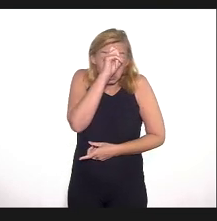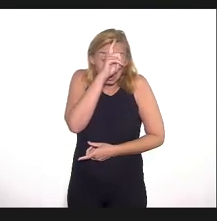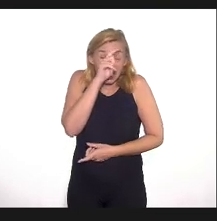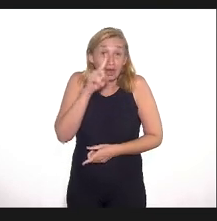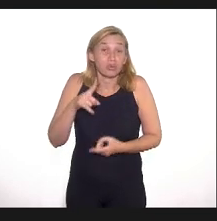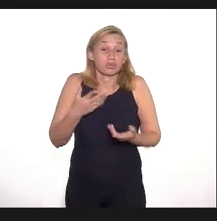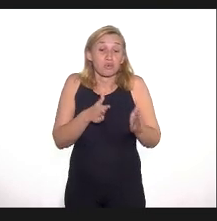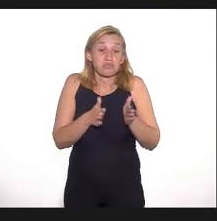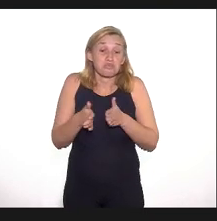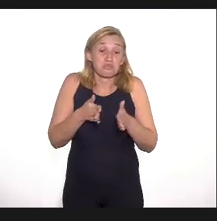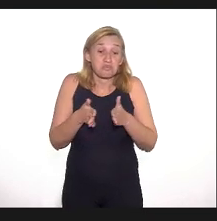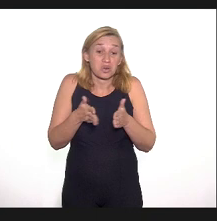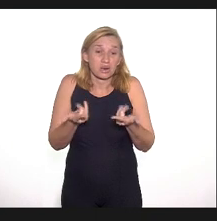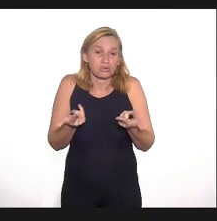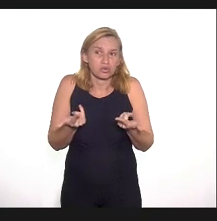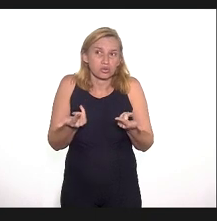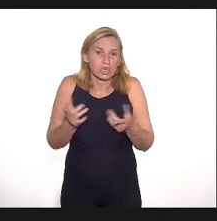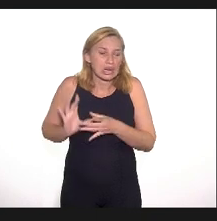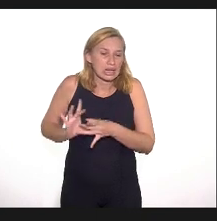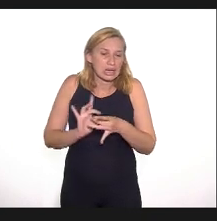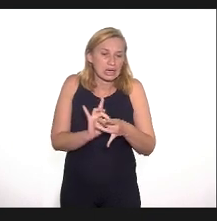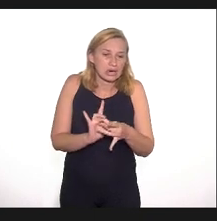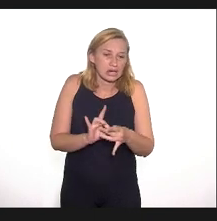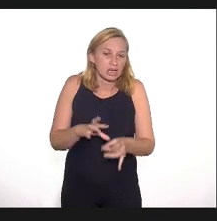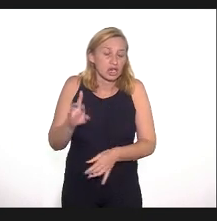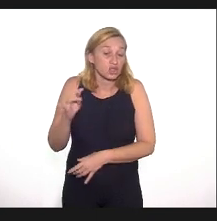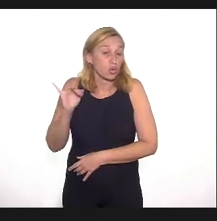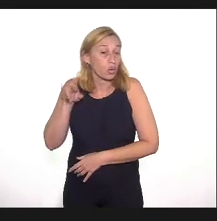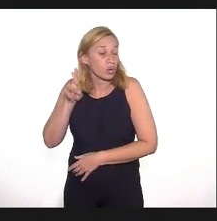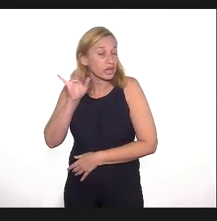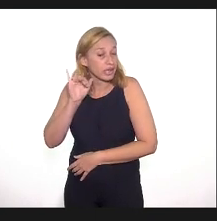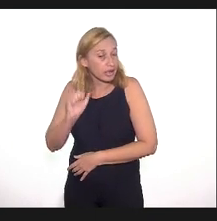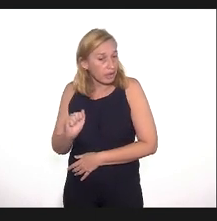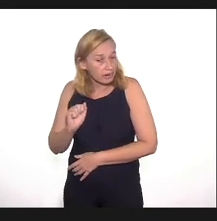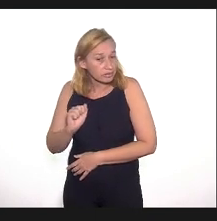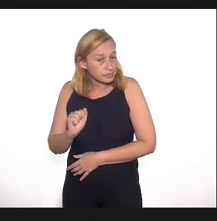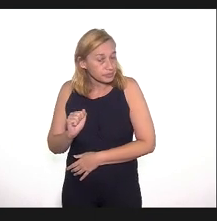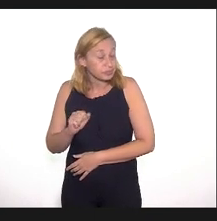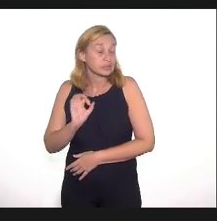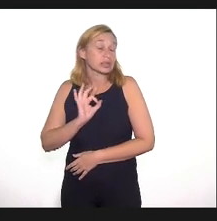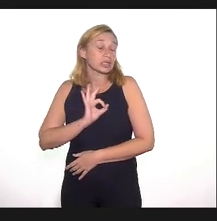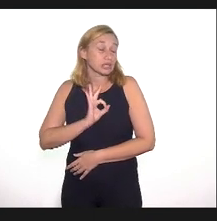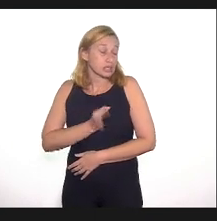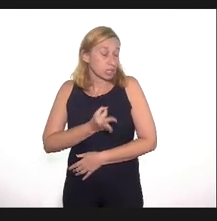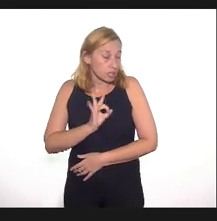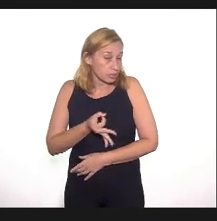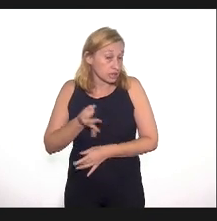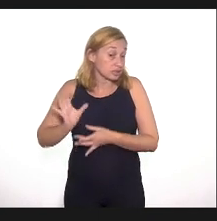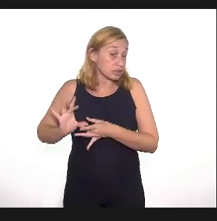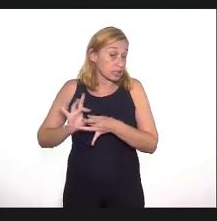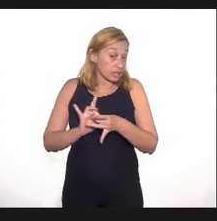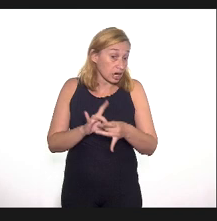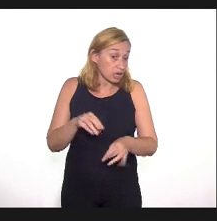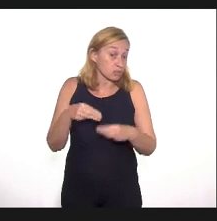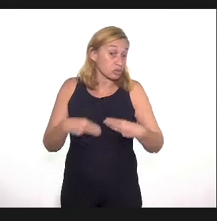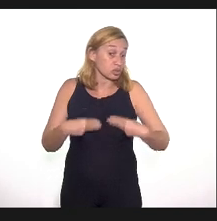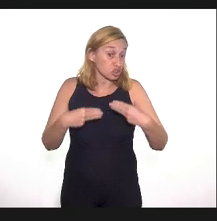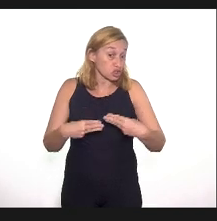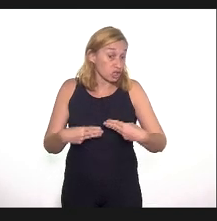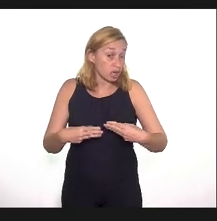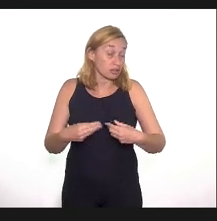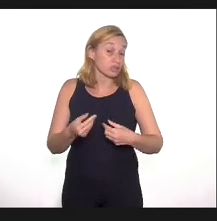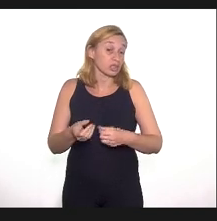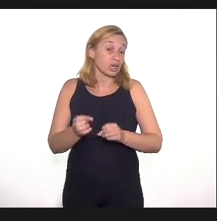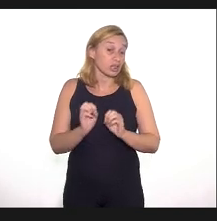uma... Ele é ligado, né, à reitoria e, obviamente, ligado ao Ministério da